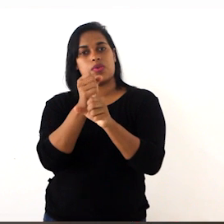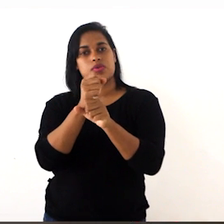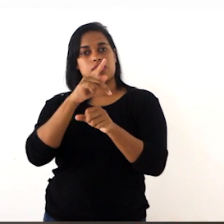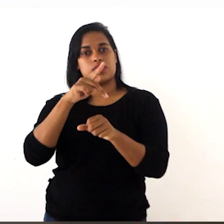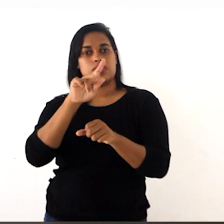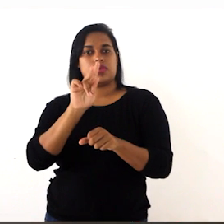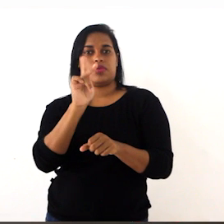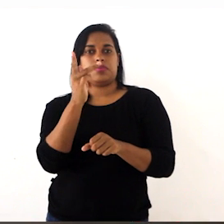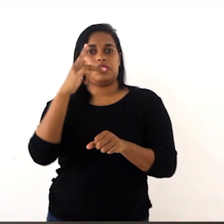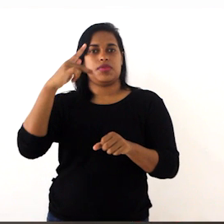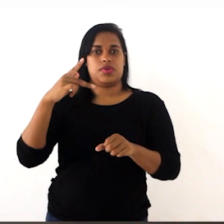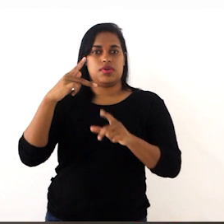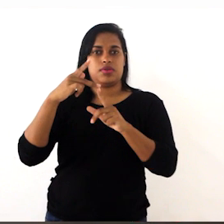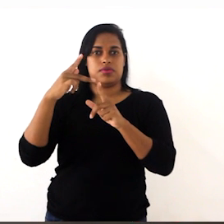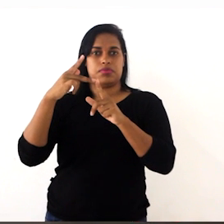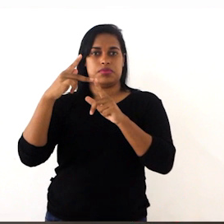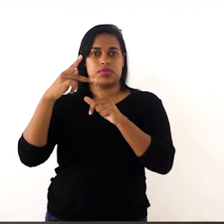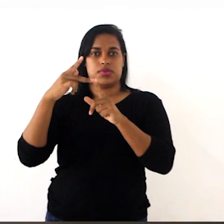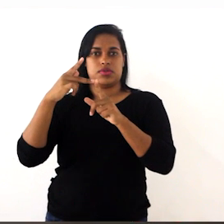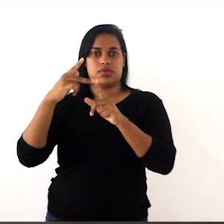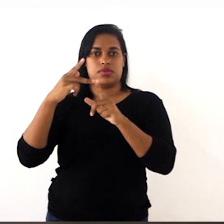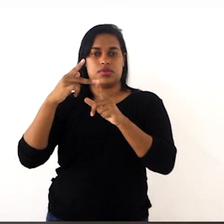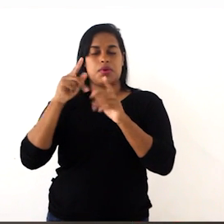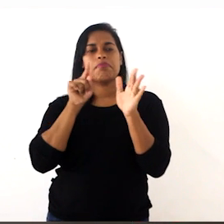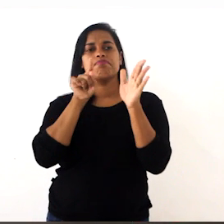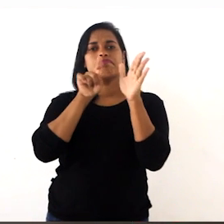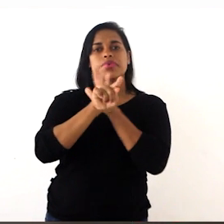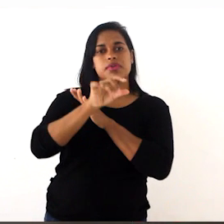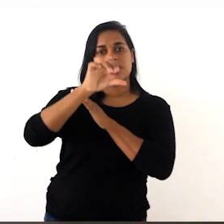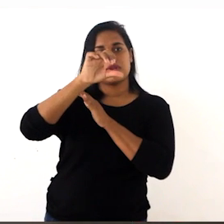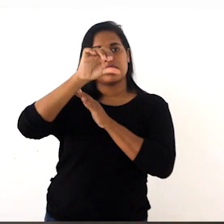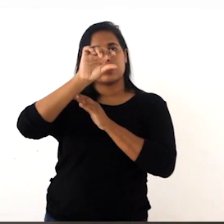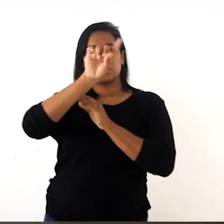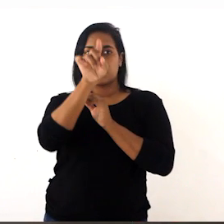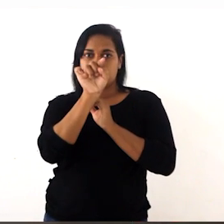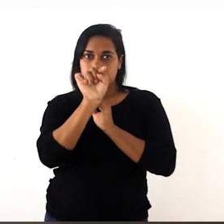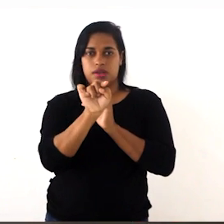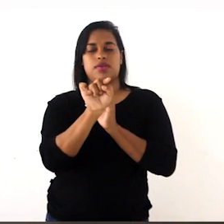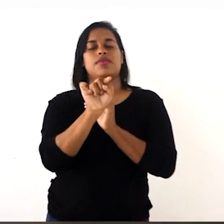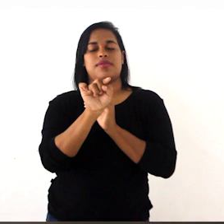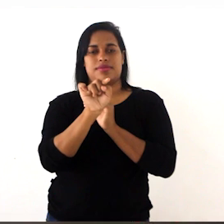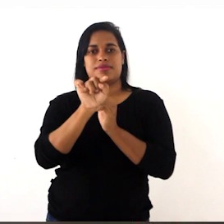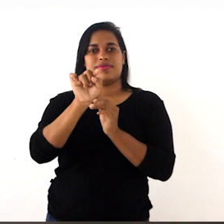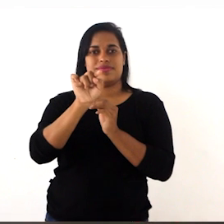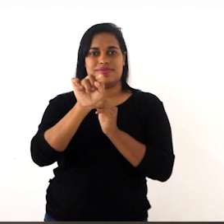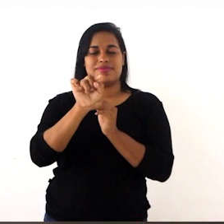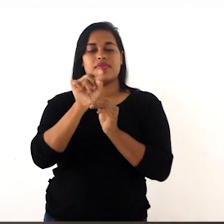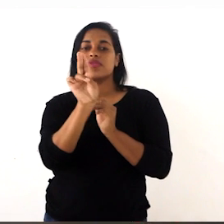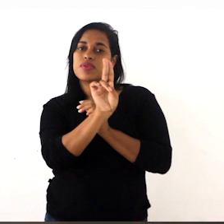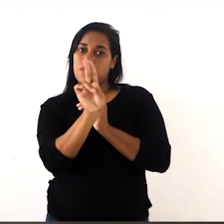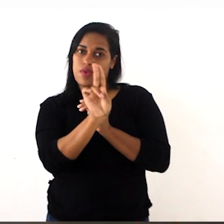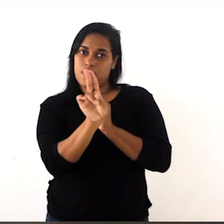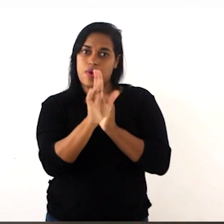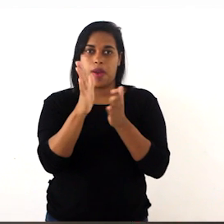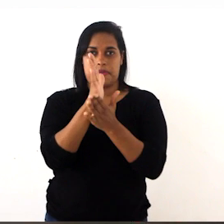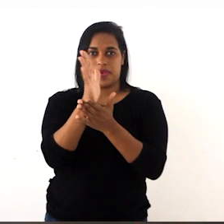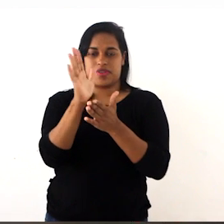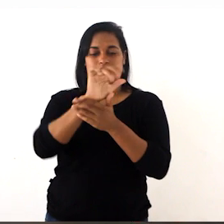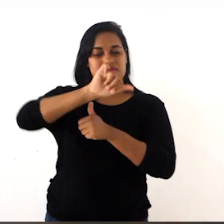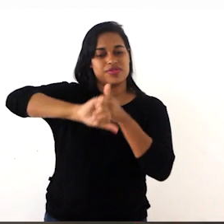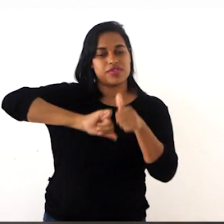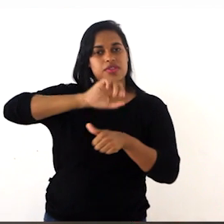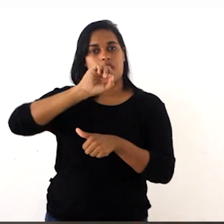calculadora.php, vamos colocar uma interrogação. Essa interrogação, ela posteriormente vai ter o nome das variáveis,